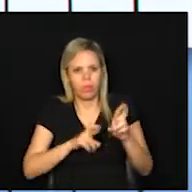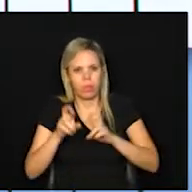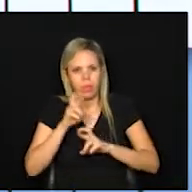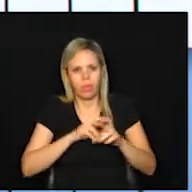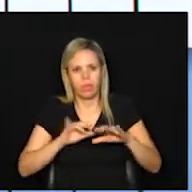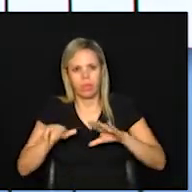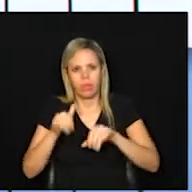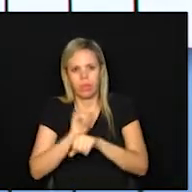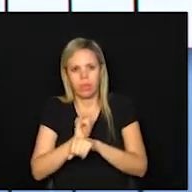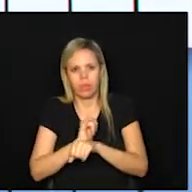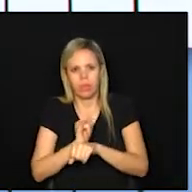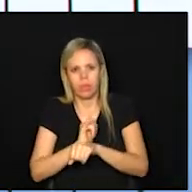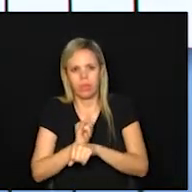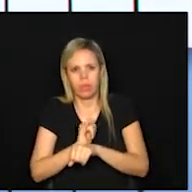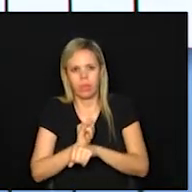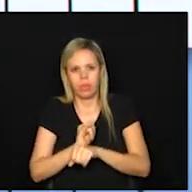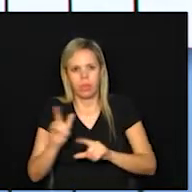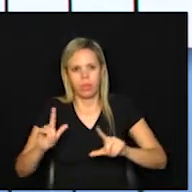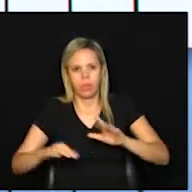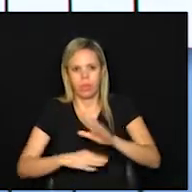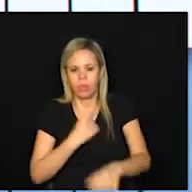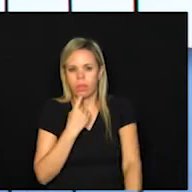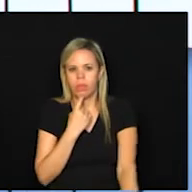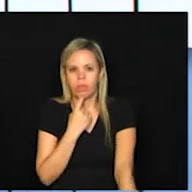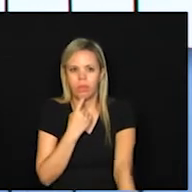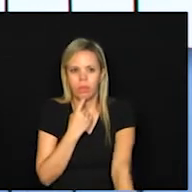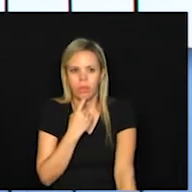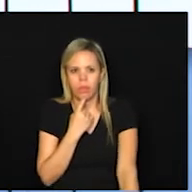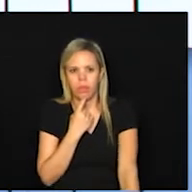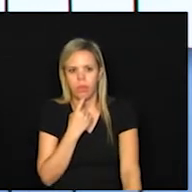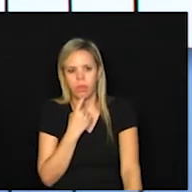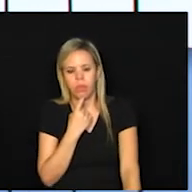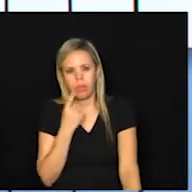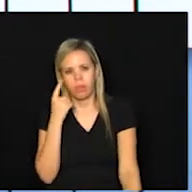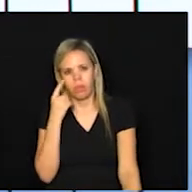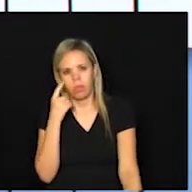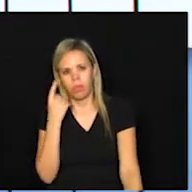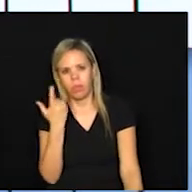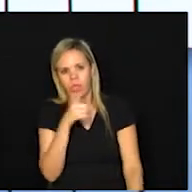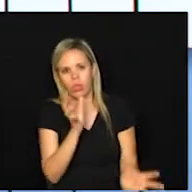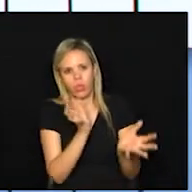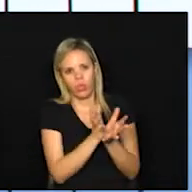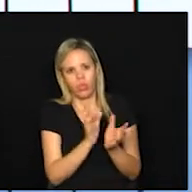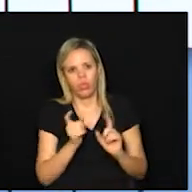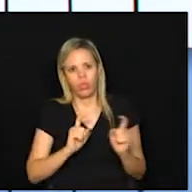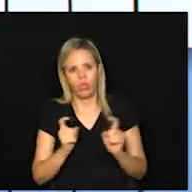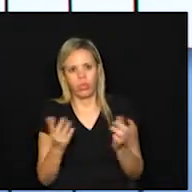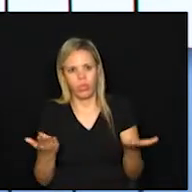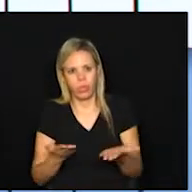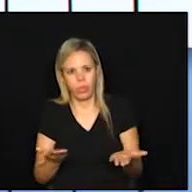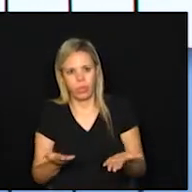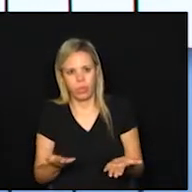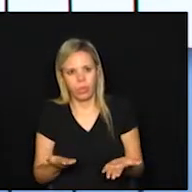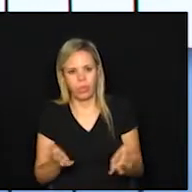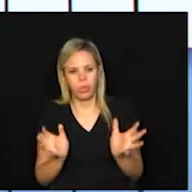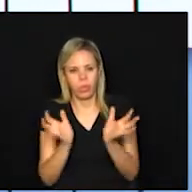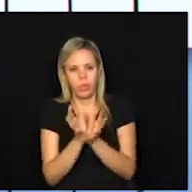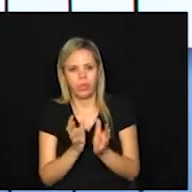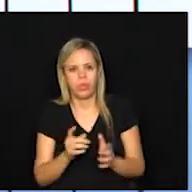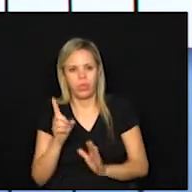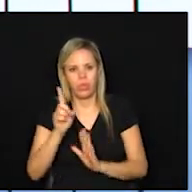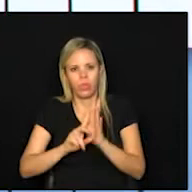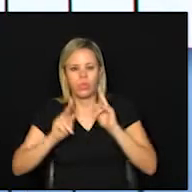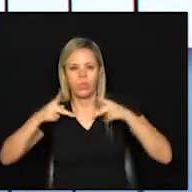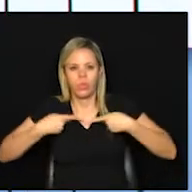no youtube.com/TV Câmara Campinas. Olha só, e outra comissão que se reuniu agora é a Comissão de